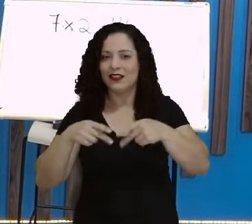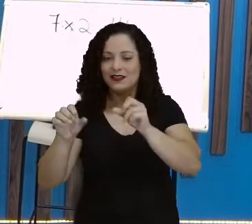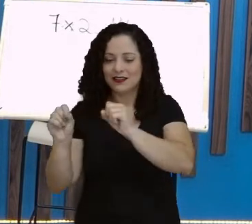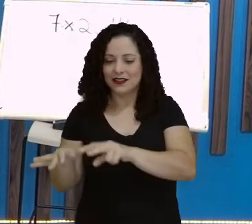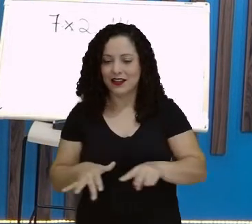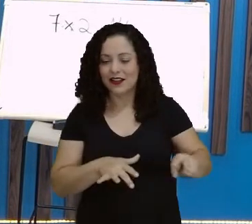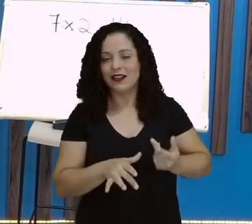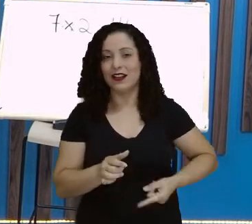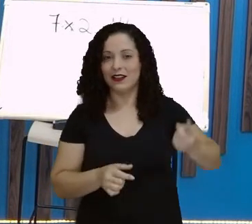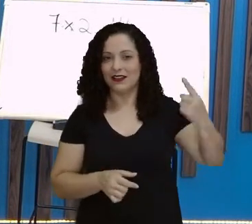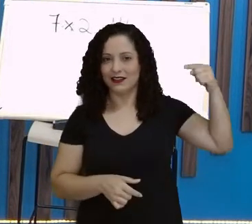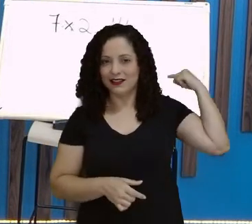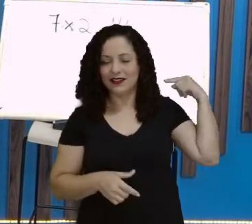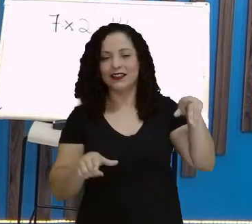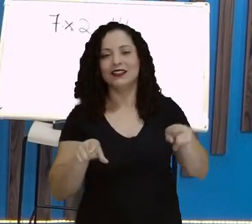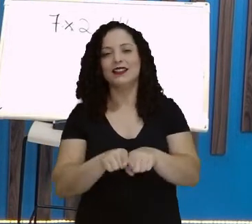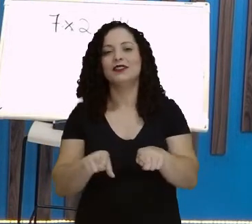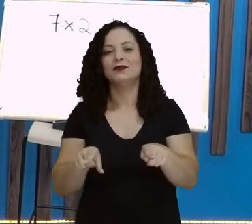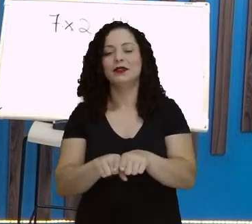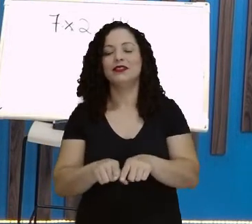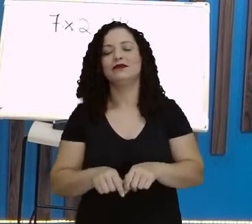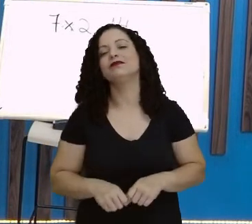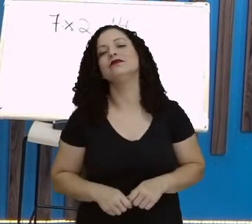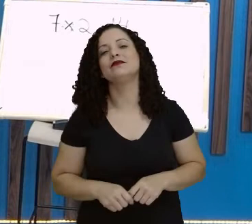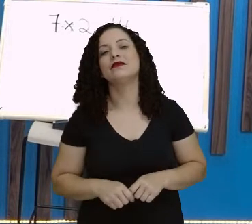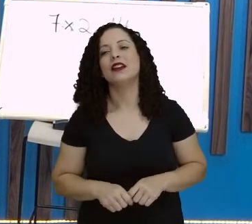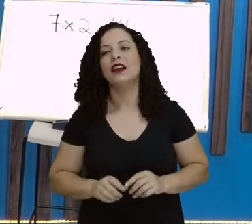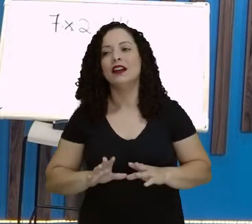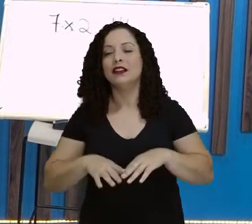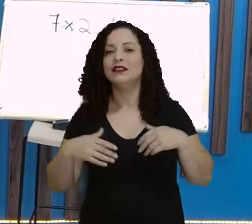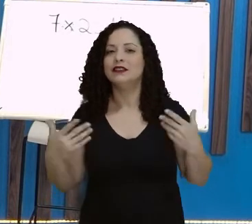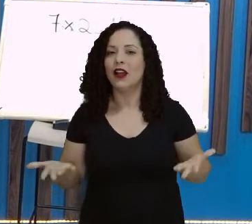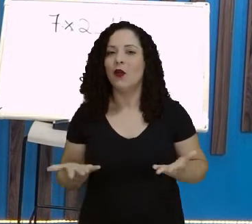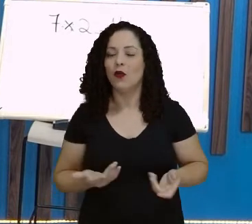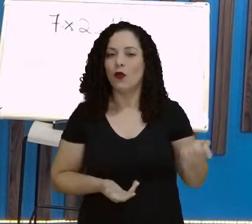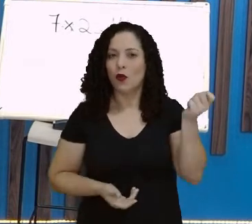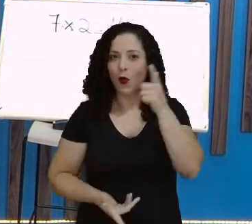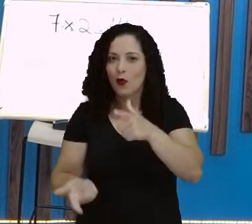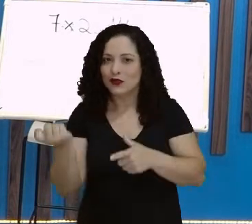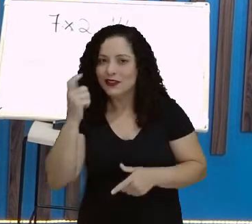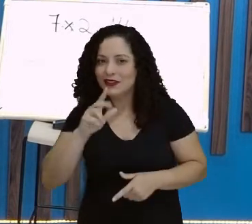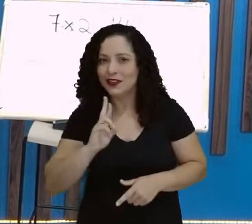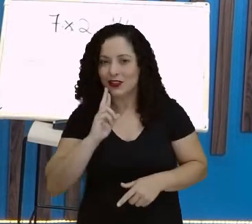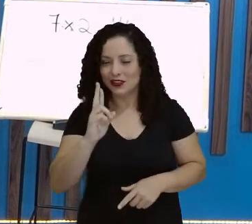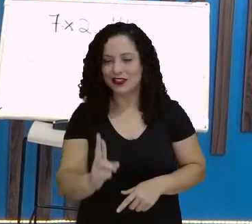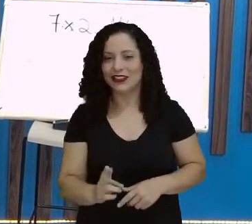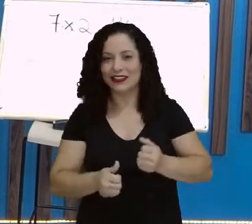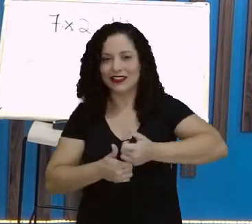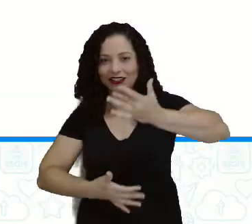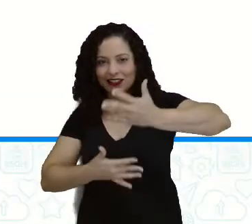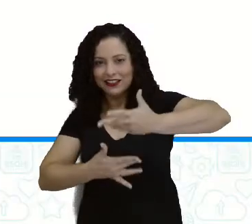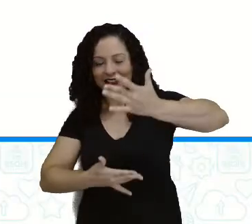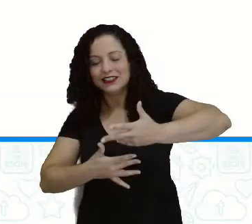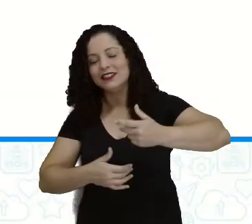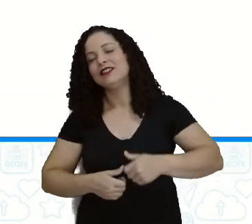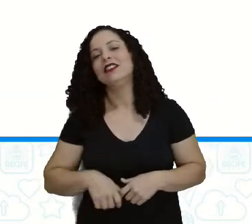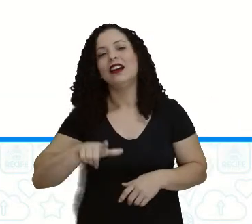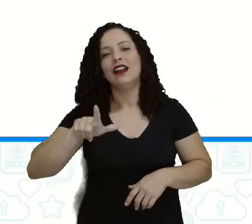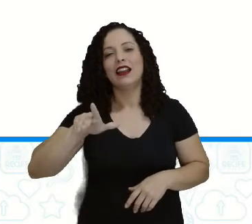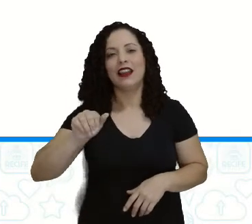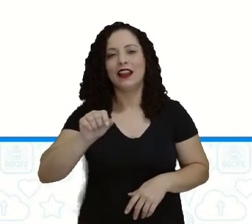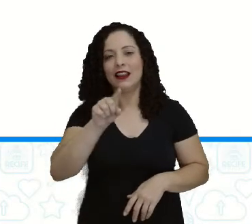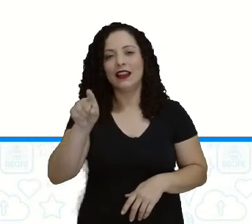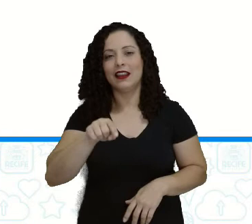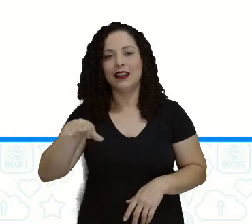semana, semana passada, não foi? Então, conseguiram chegar ao resultado? Conta para mim, professora Sandra. Sim, sim. O Lázaro aqui,